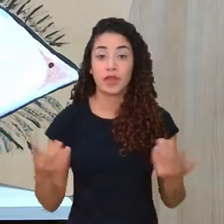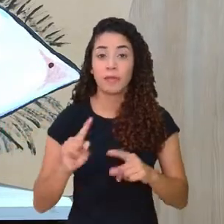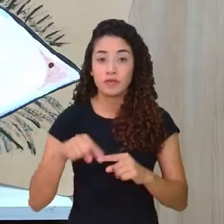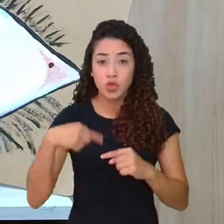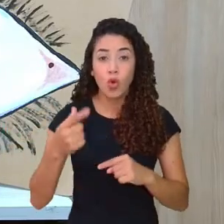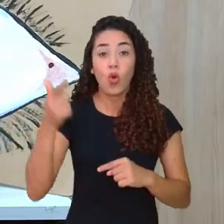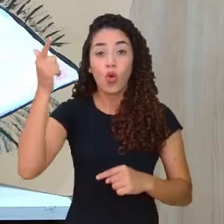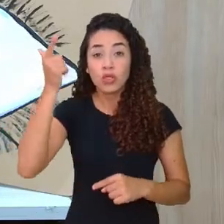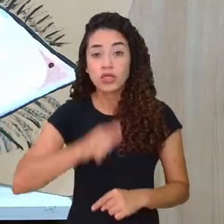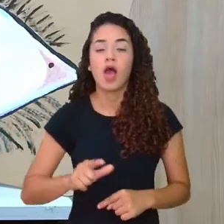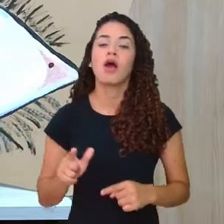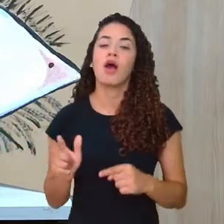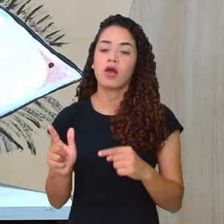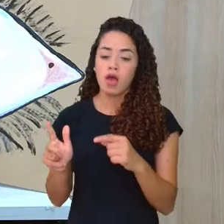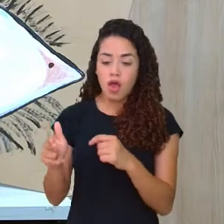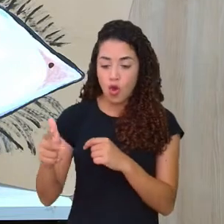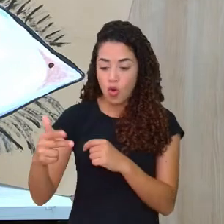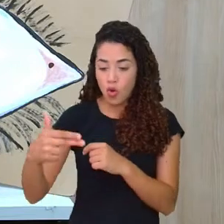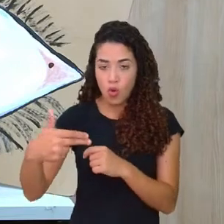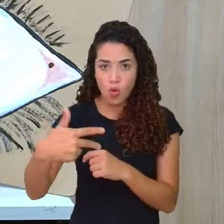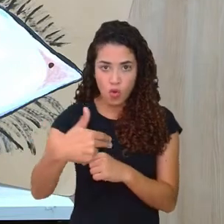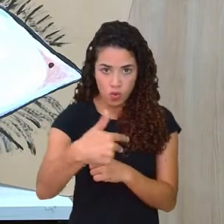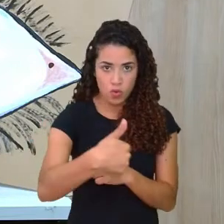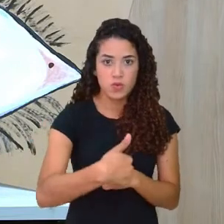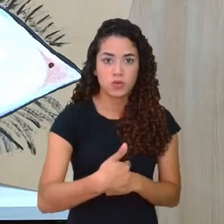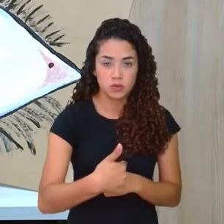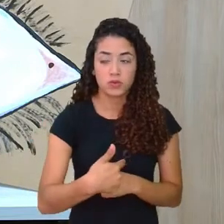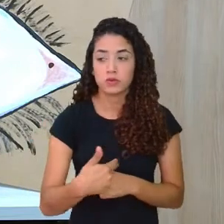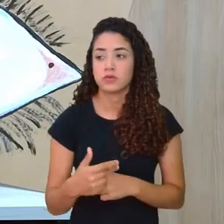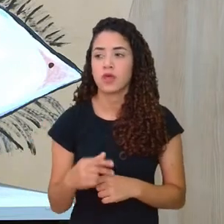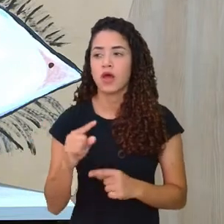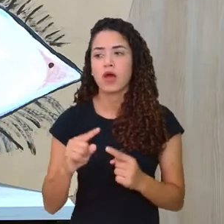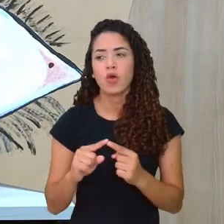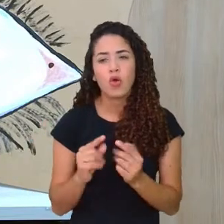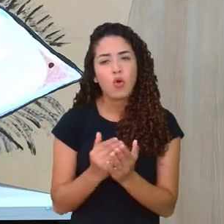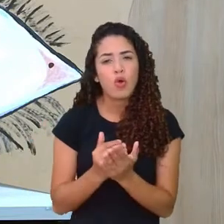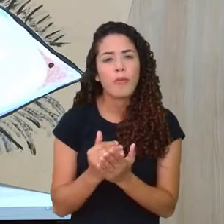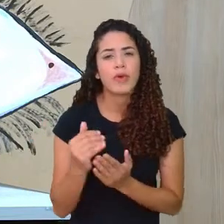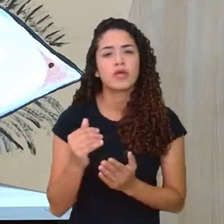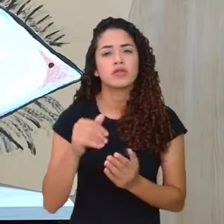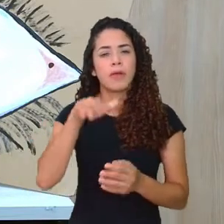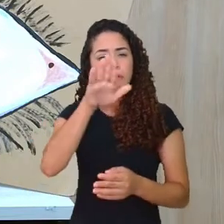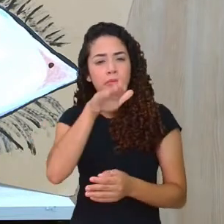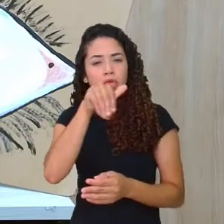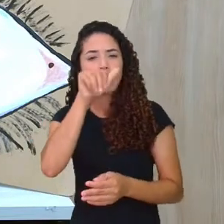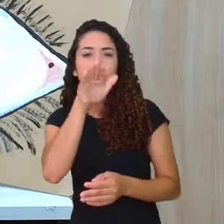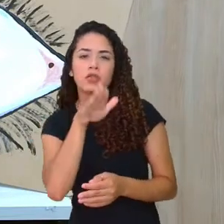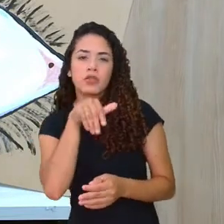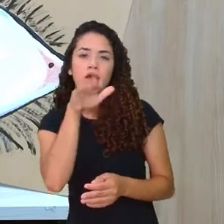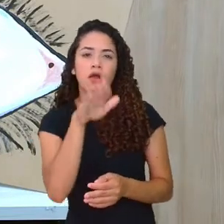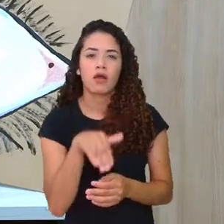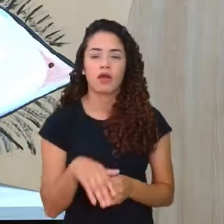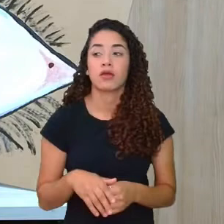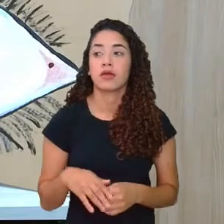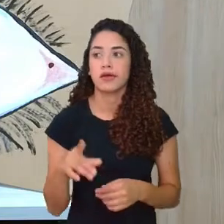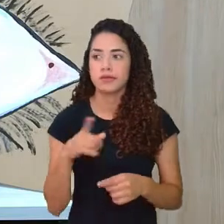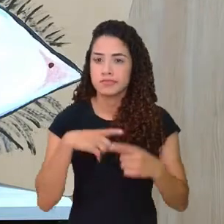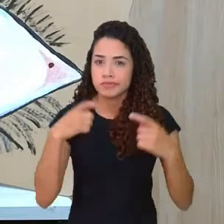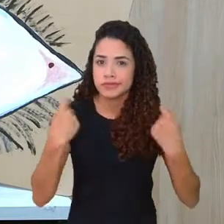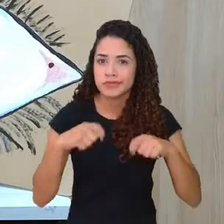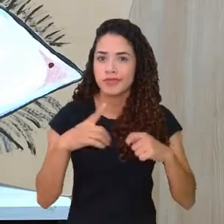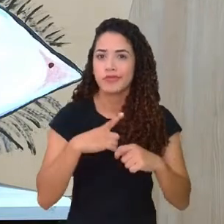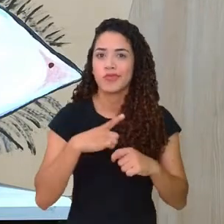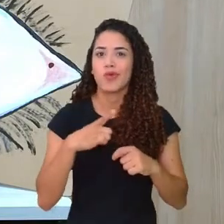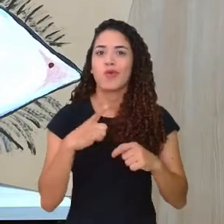recortar, né? Você já recortou, e aí você vai começar a pintar. É na hora de pintar que tem que ter todo o cuidado